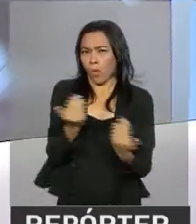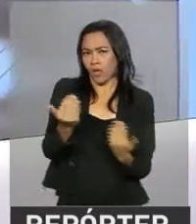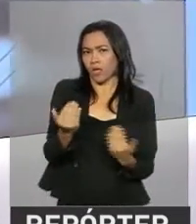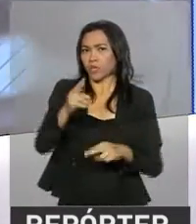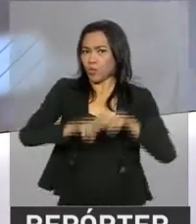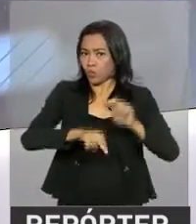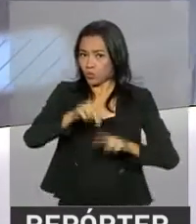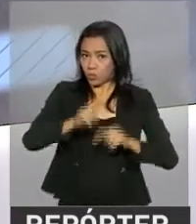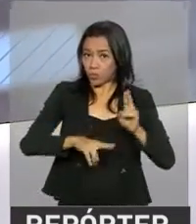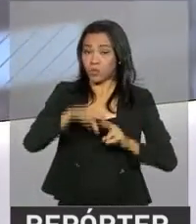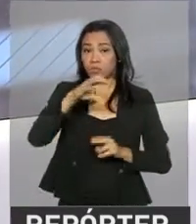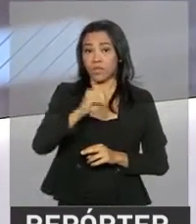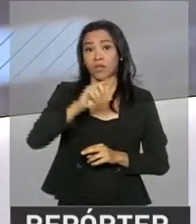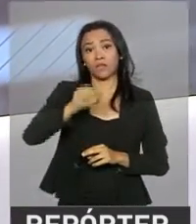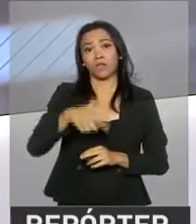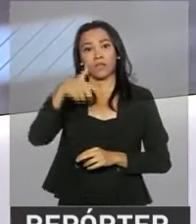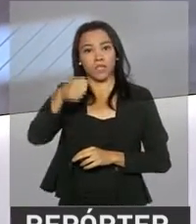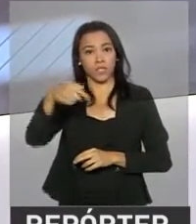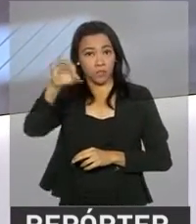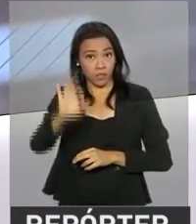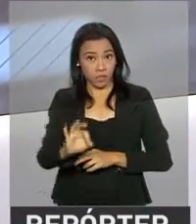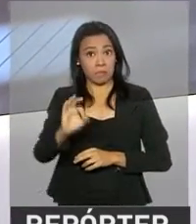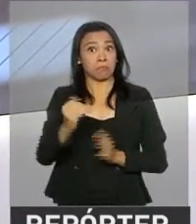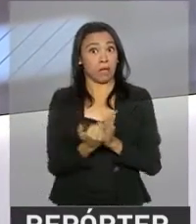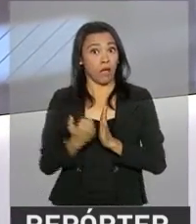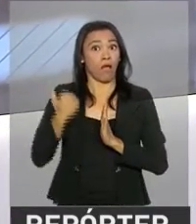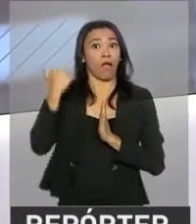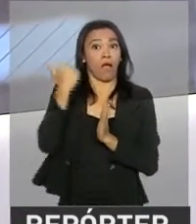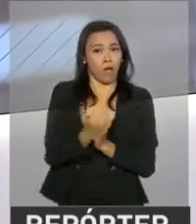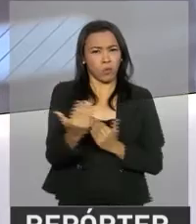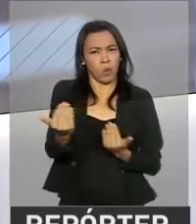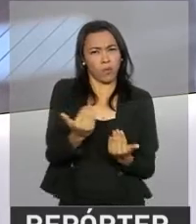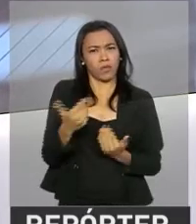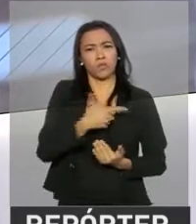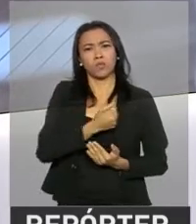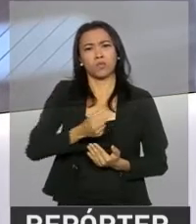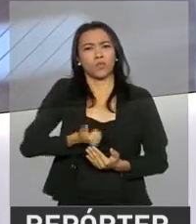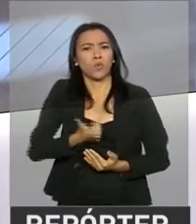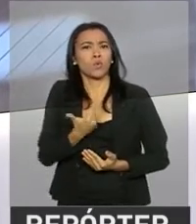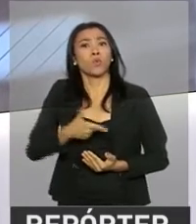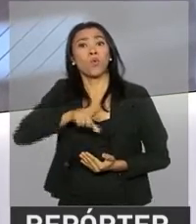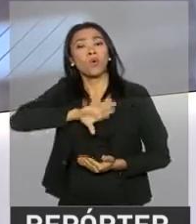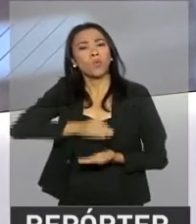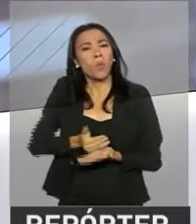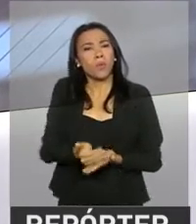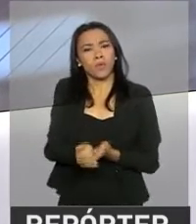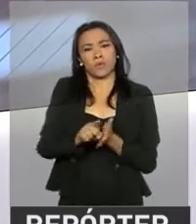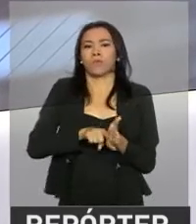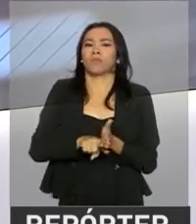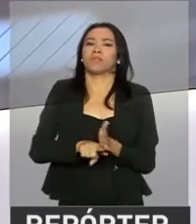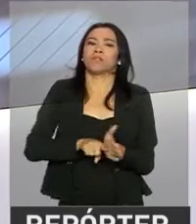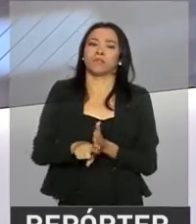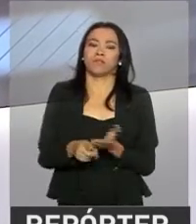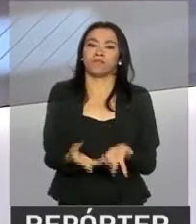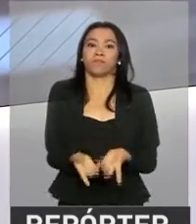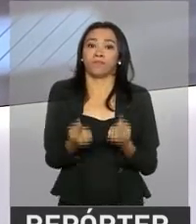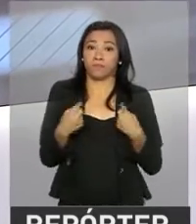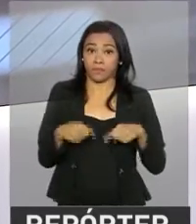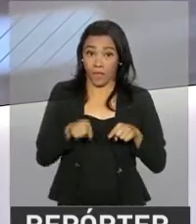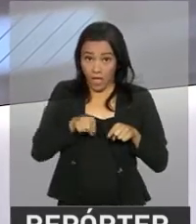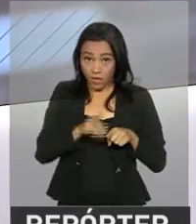foi de 0,7 por cento é a maior alta desde 2012 quando a pesquisa começou a ser feita